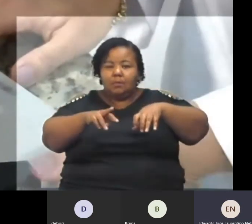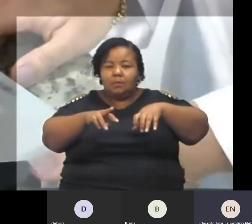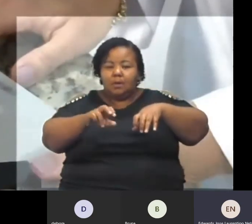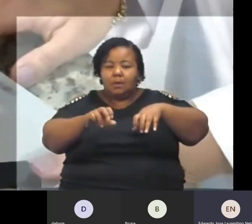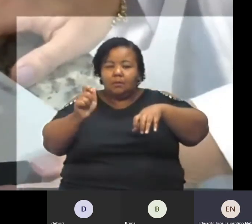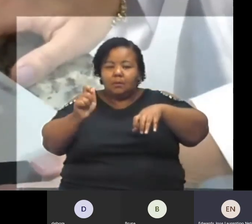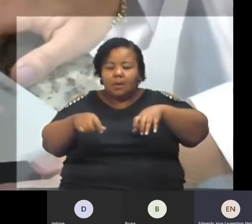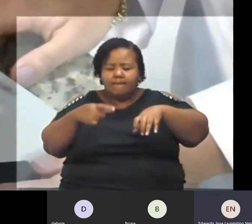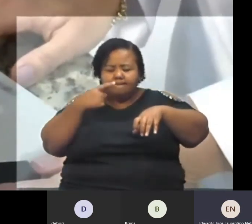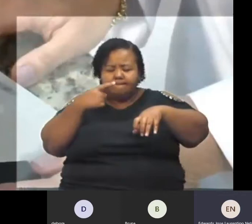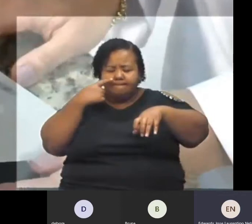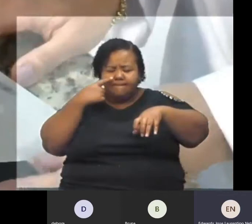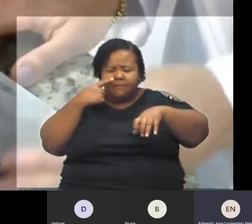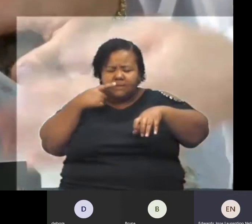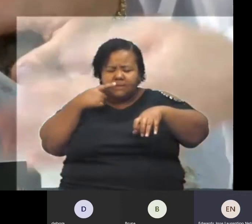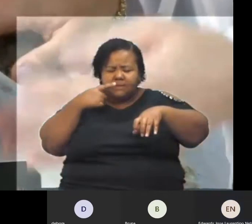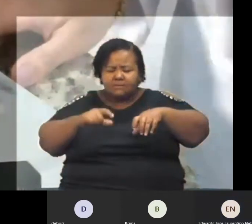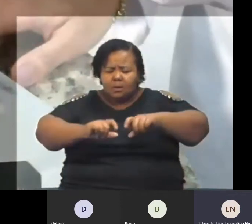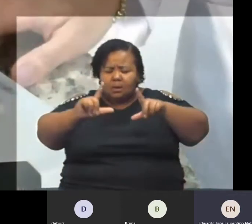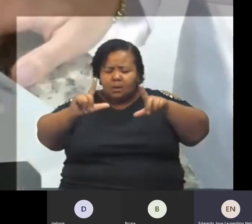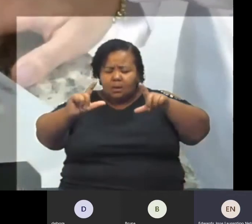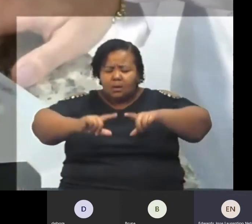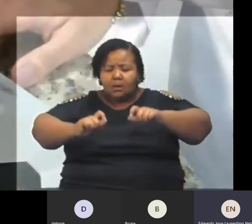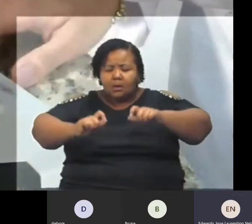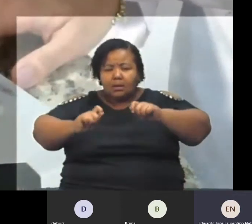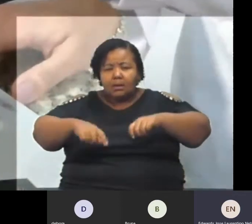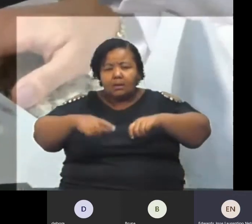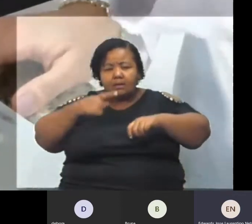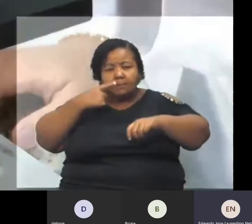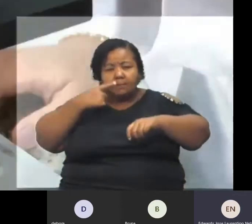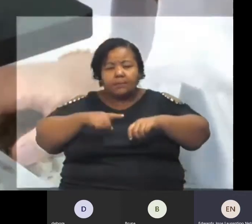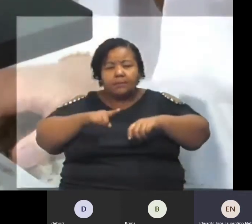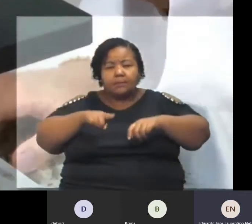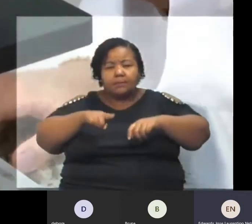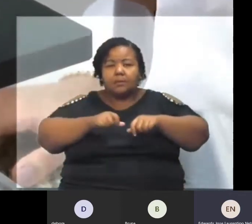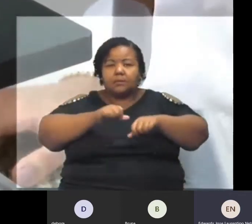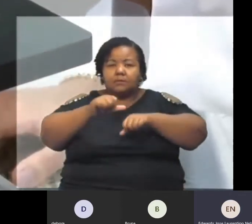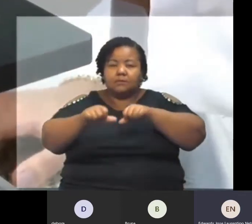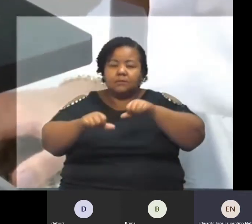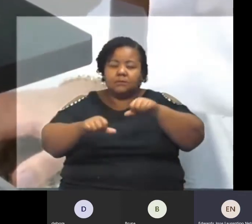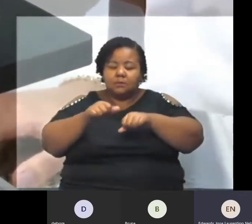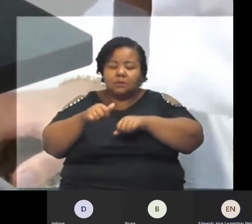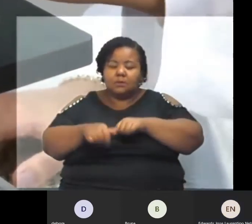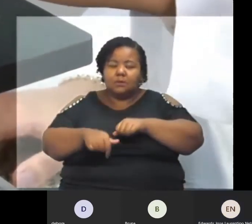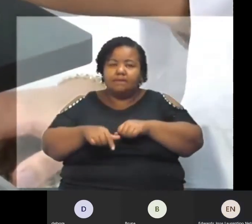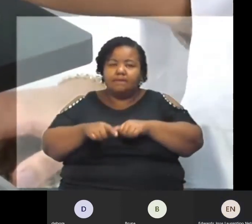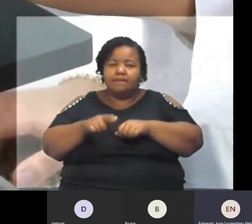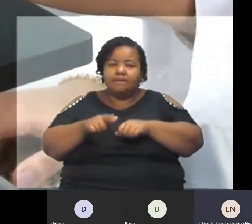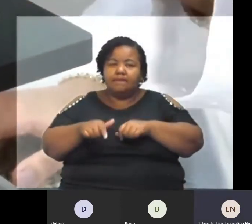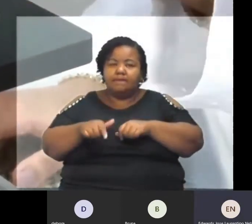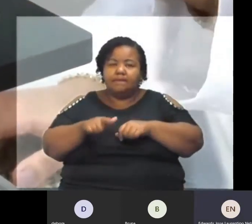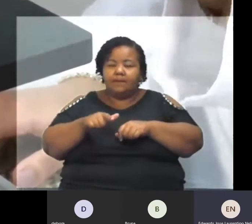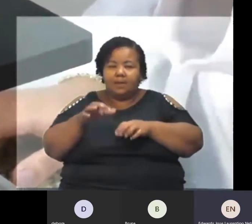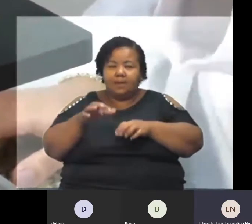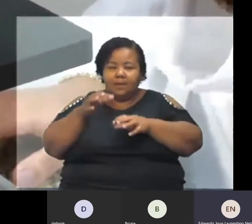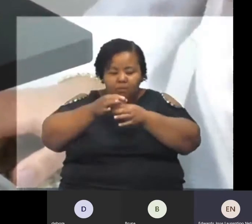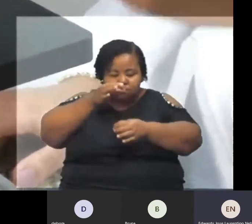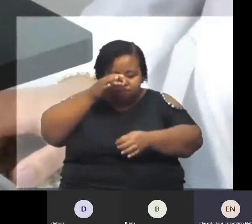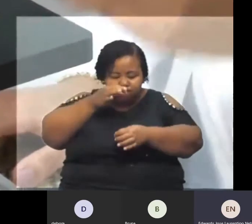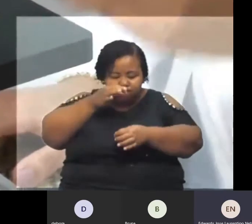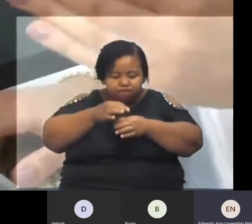dar nitidez ao objeto. Por quê? Porque conforme você troca a objetiva, o objeto